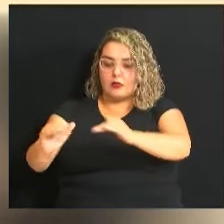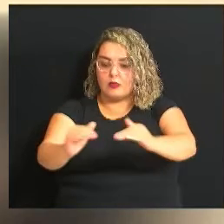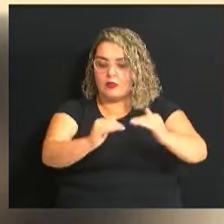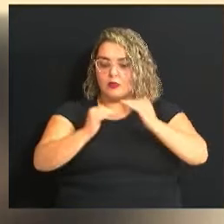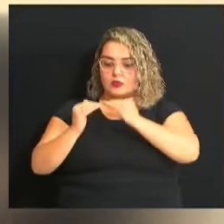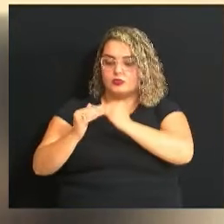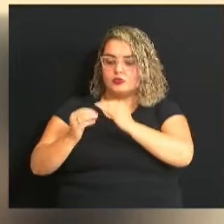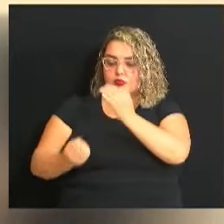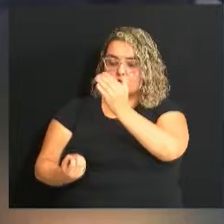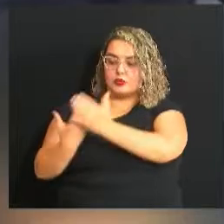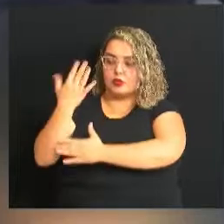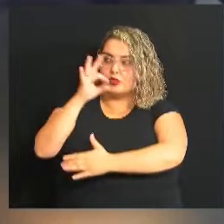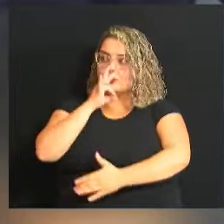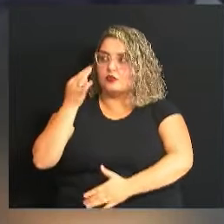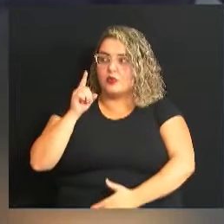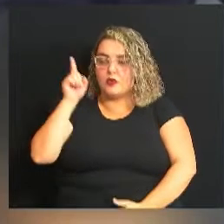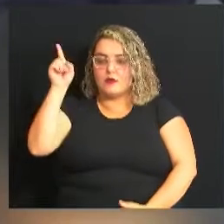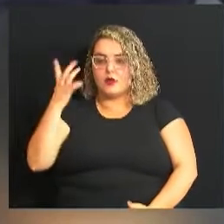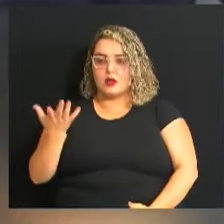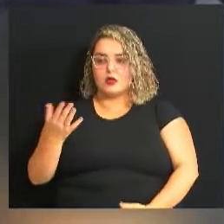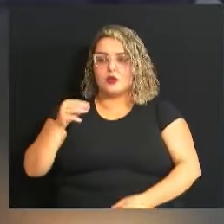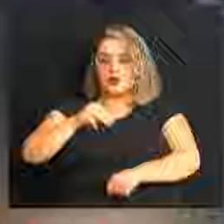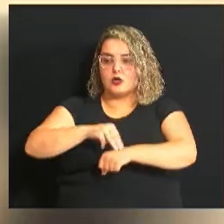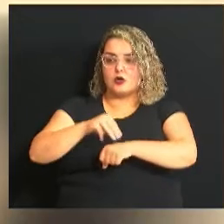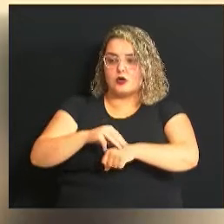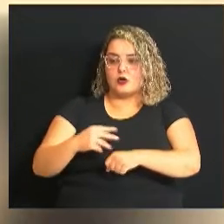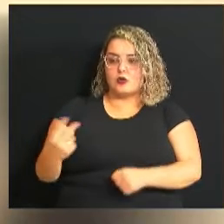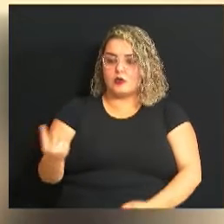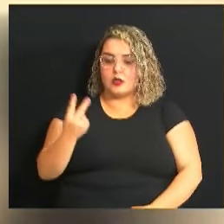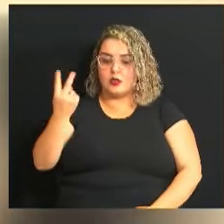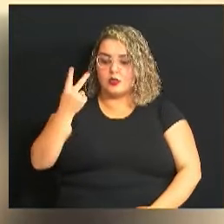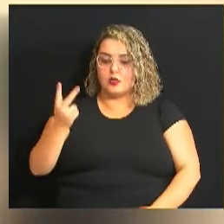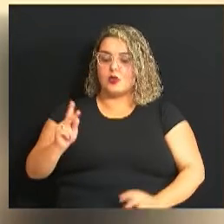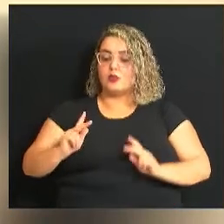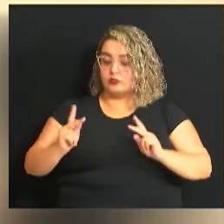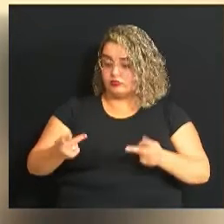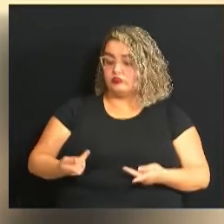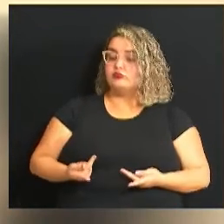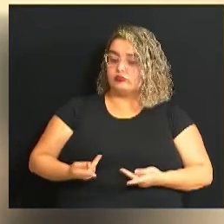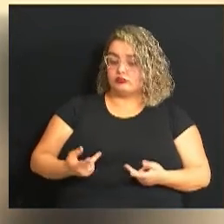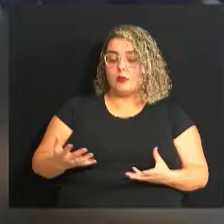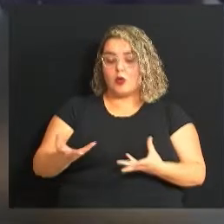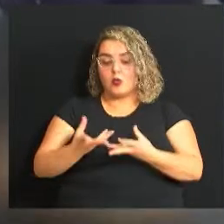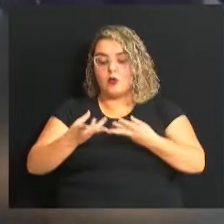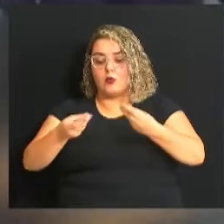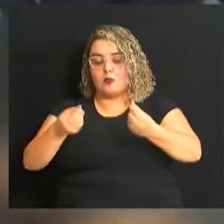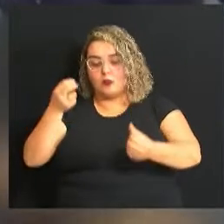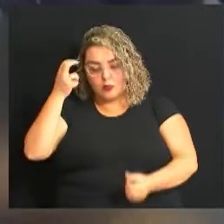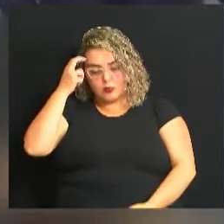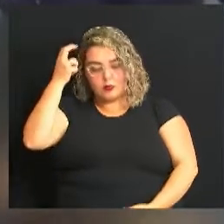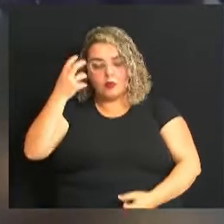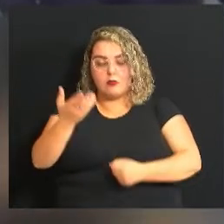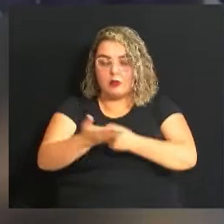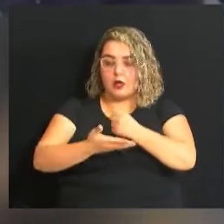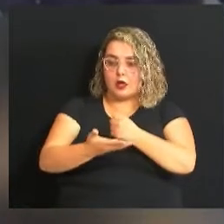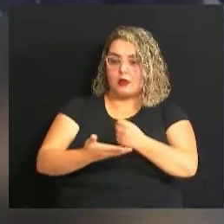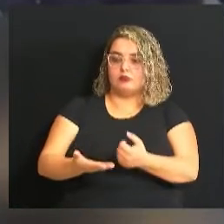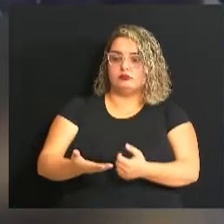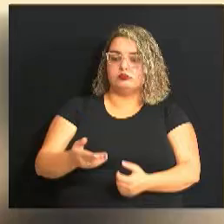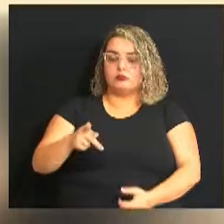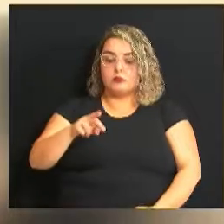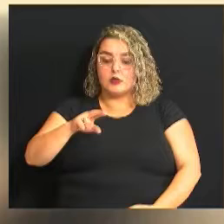francesa, cujos membros cultivam valores humanísticos e o aperfeiçoamento intelectual baseados nos princípios